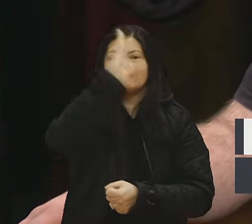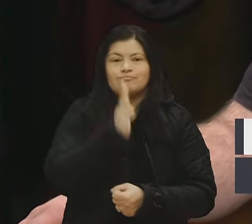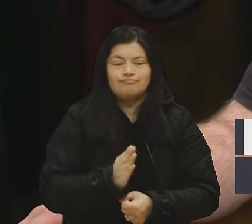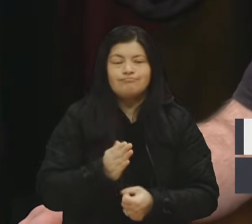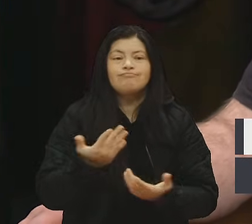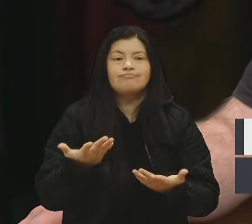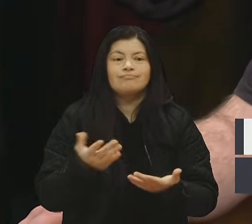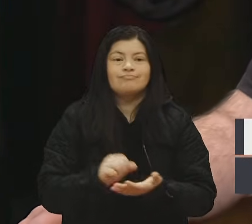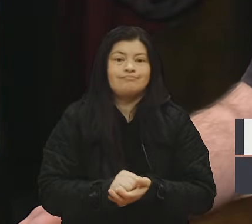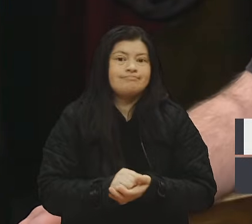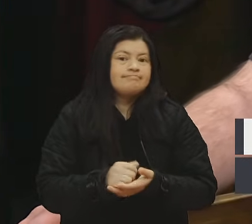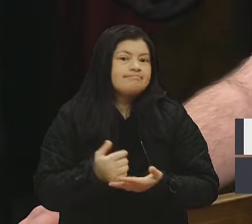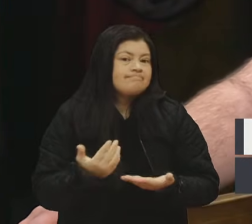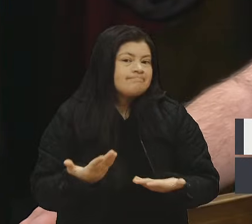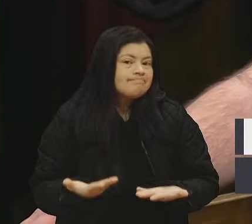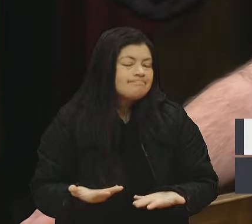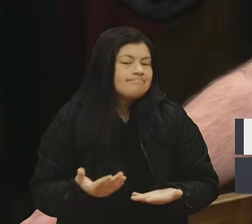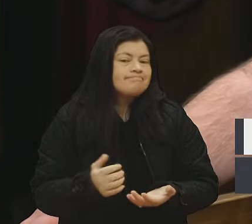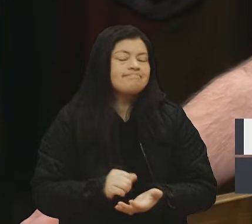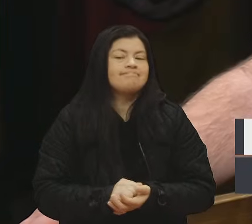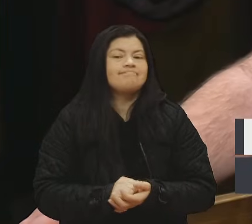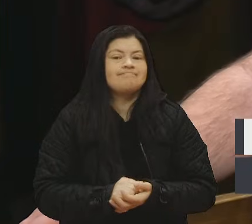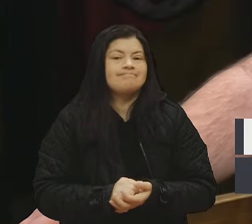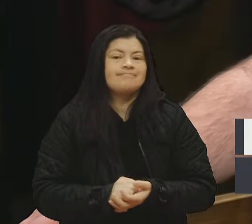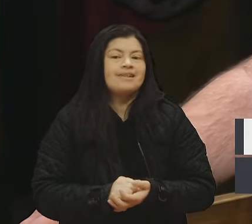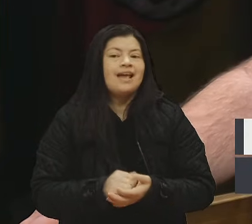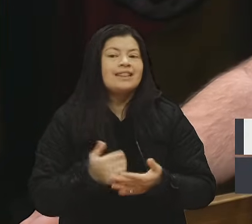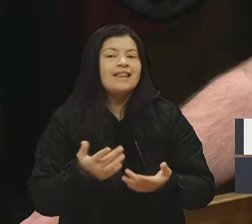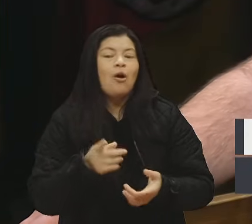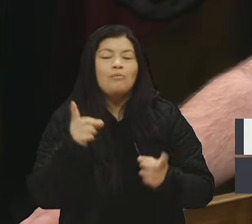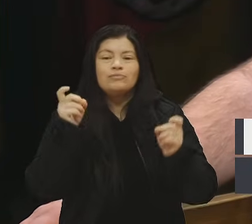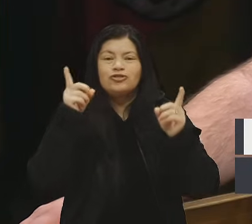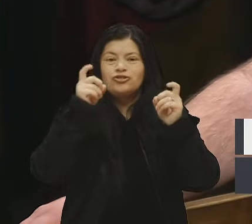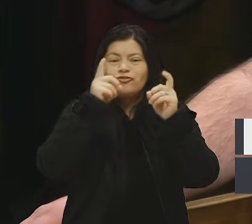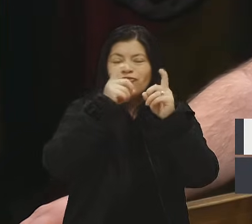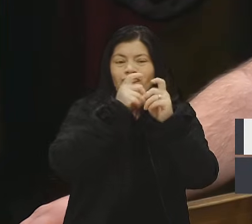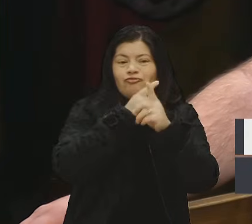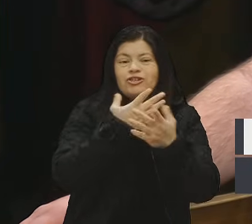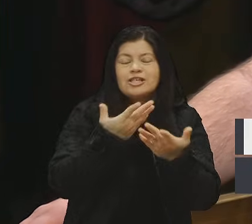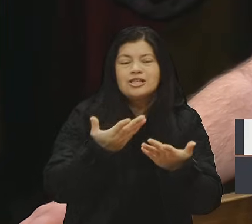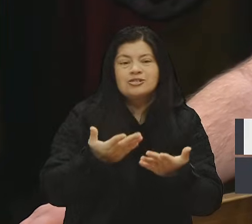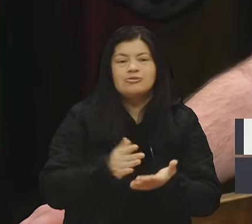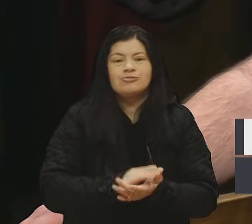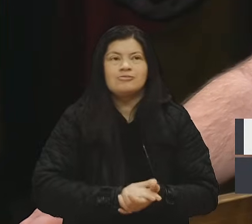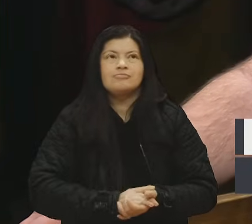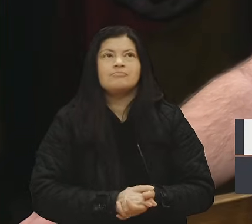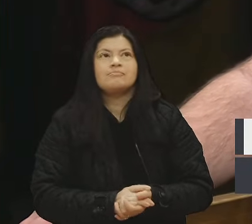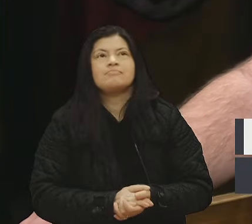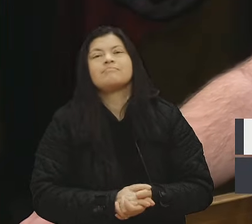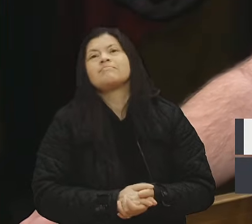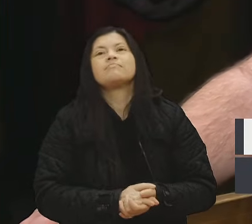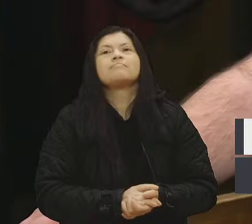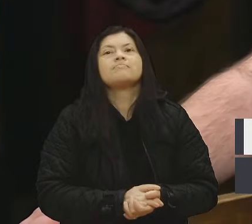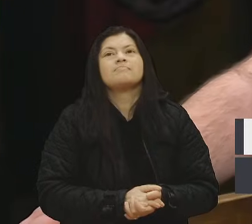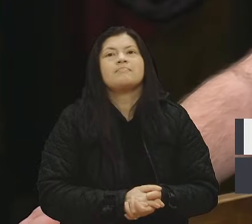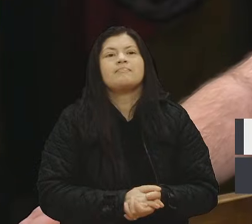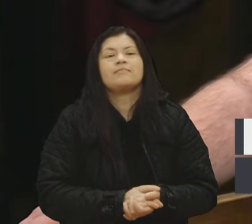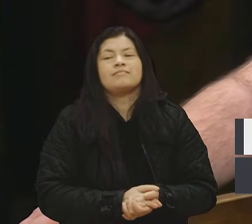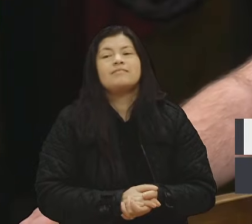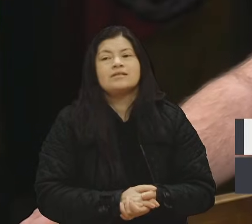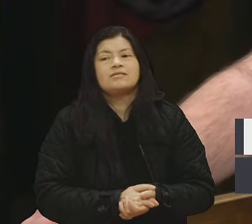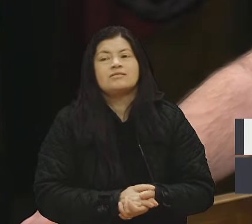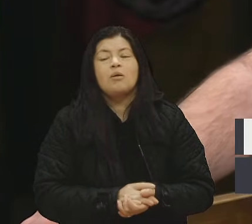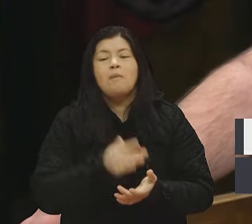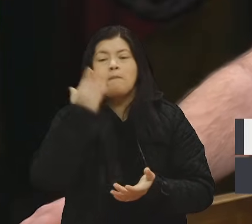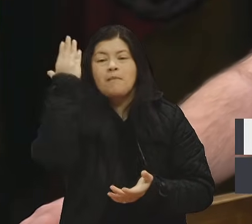né? E assim sendo, fica bem difícil de convencê-lo do